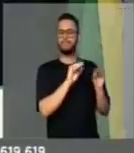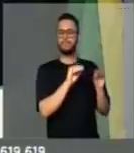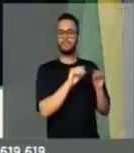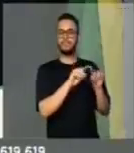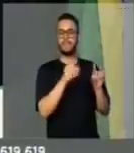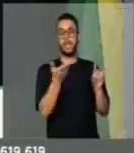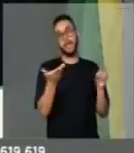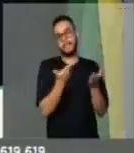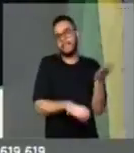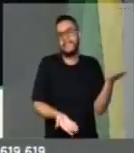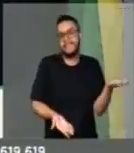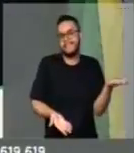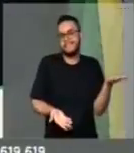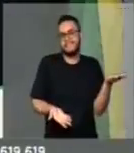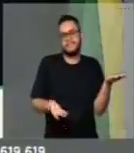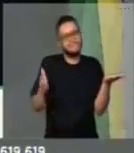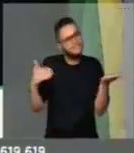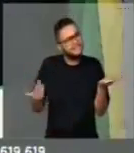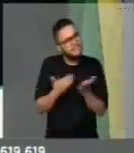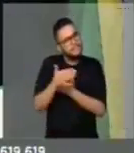um discurso